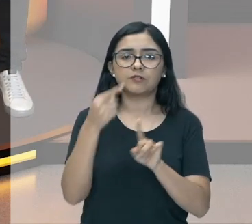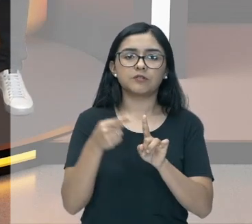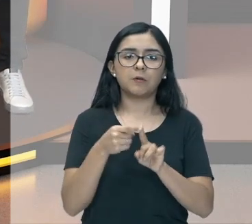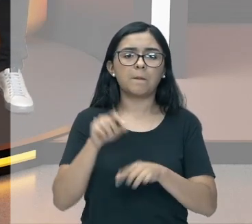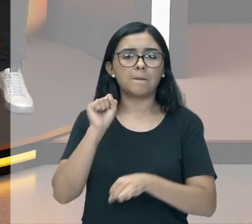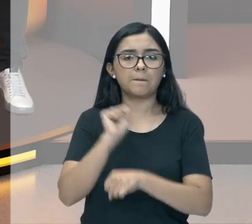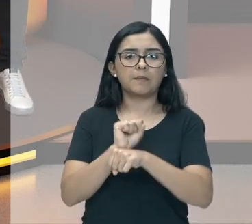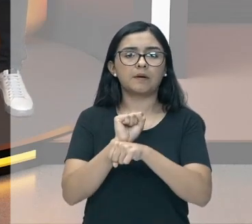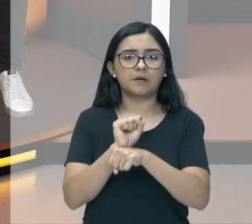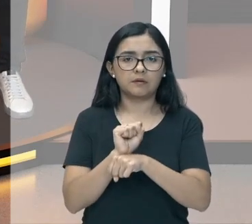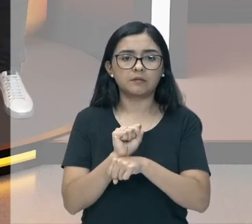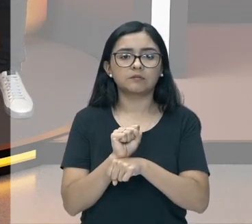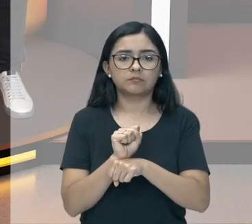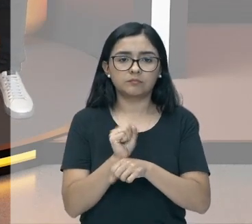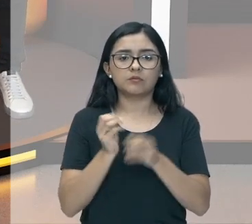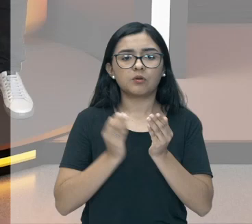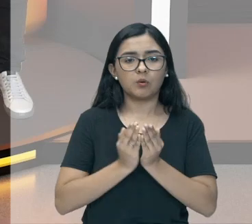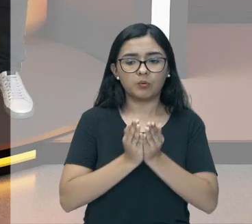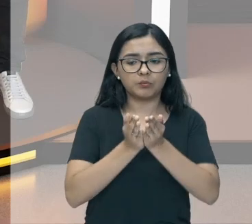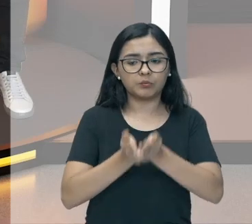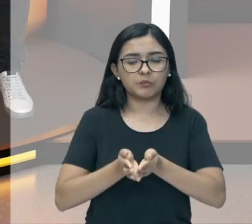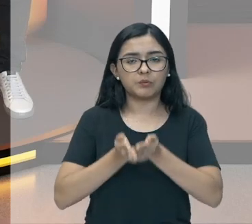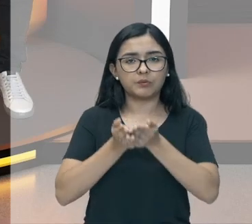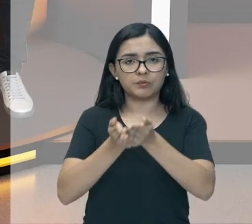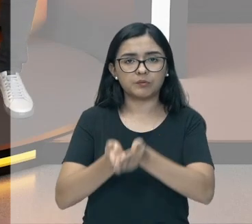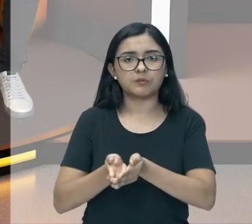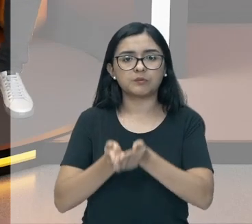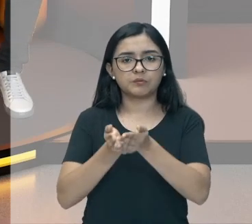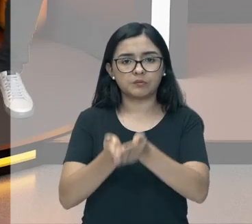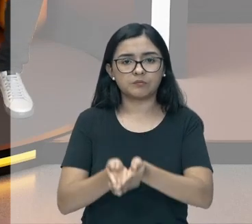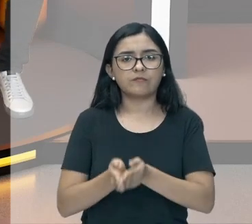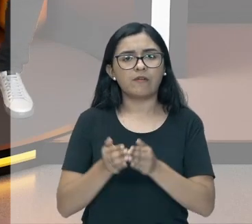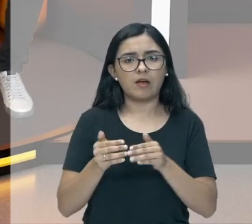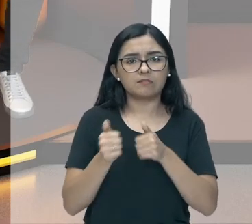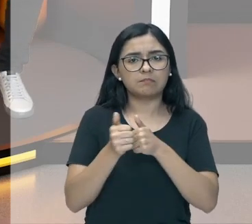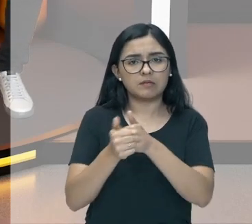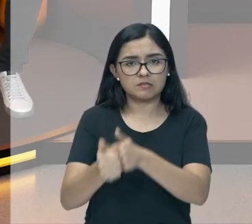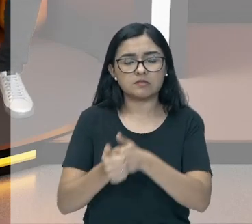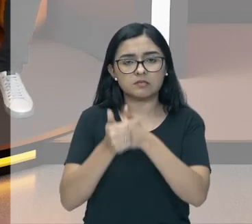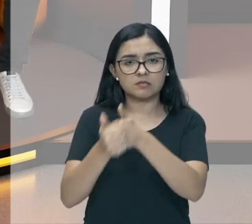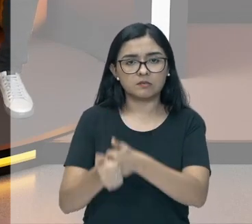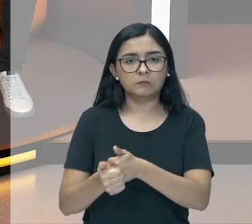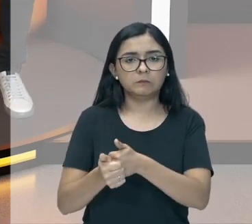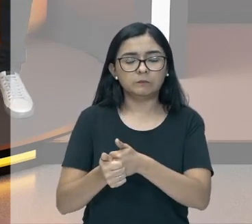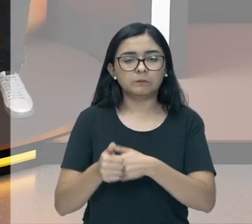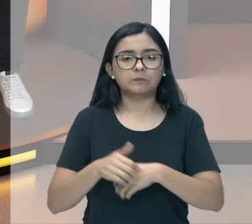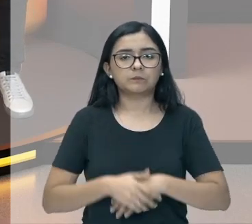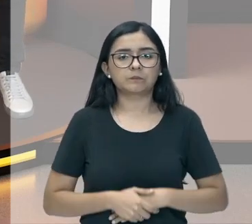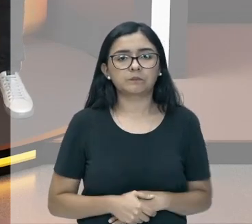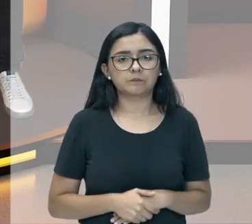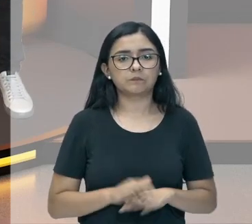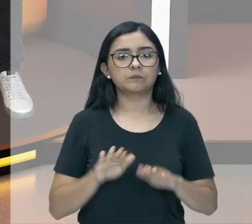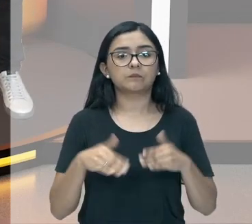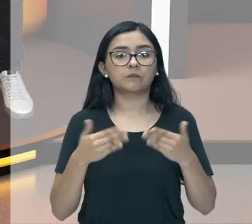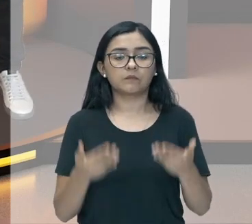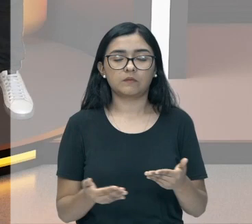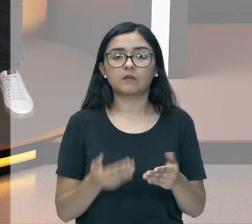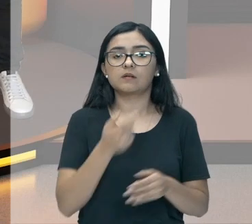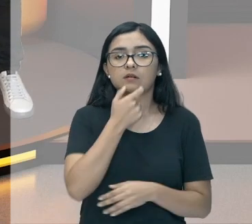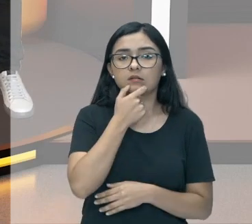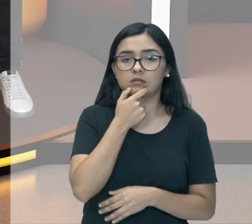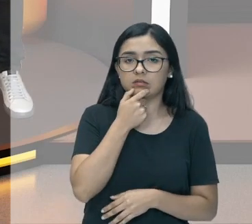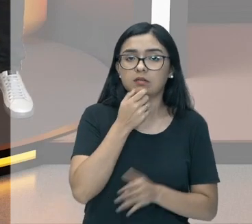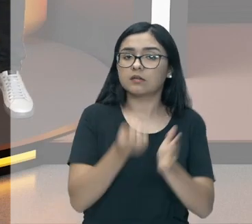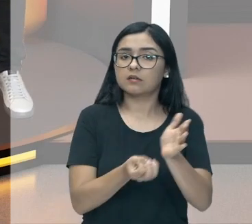situação, colocando os navios da marinha inglesa em perseguição dos contrabandistas. Então, apesar de a Inglaterra criar as